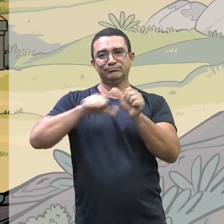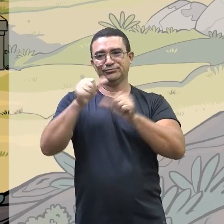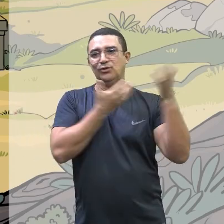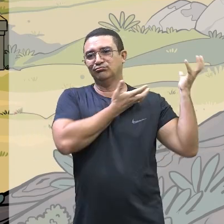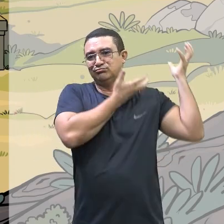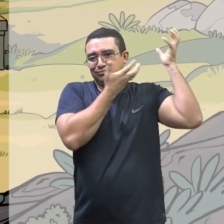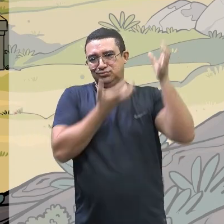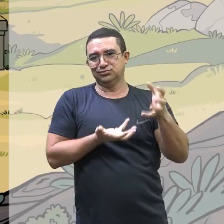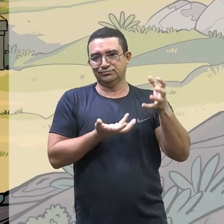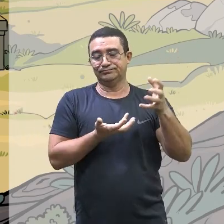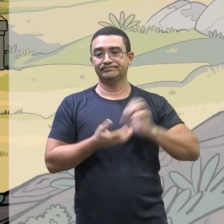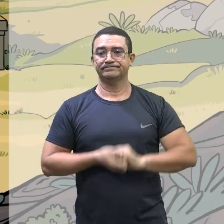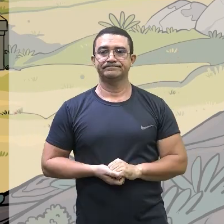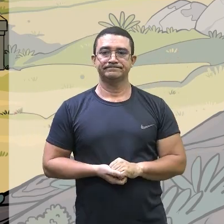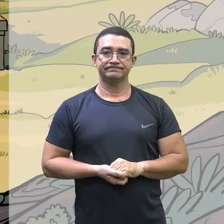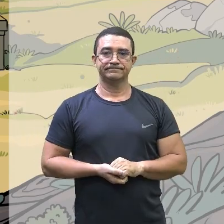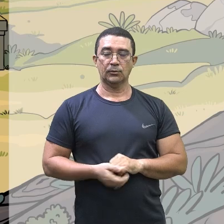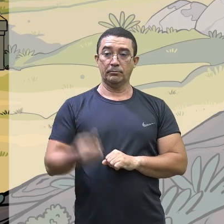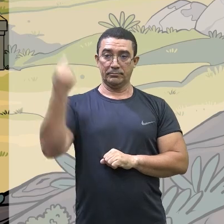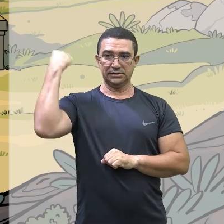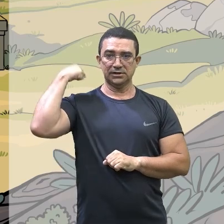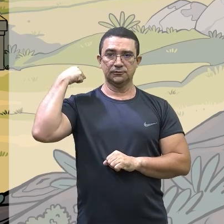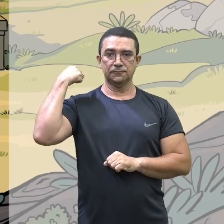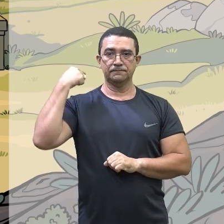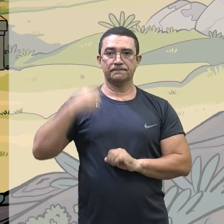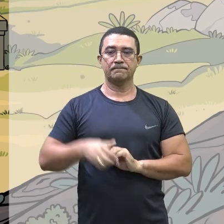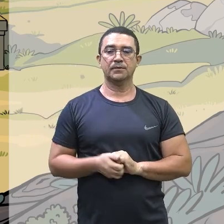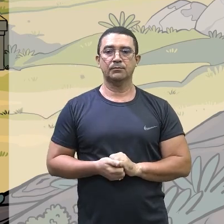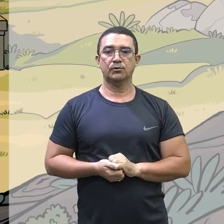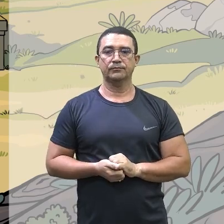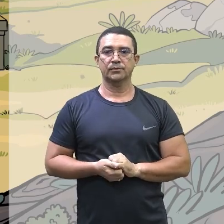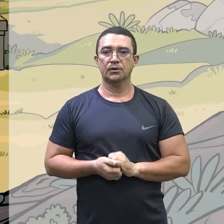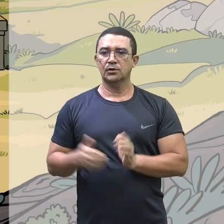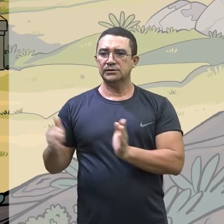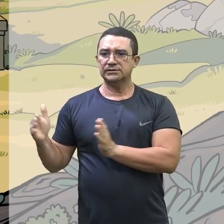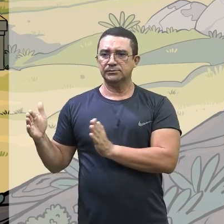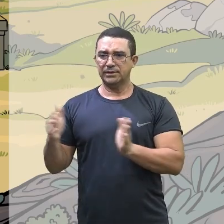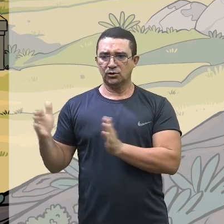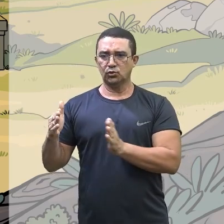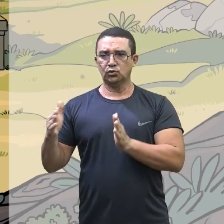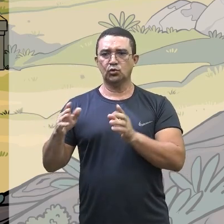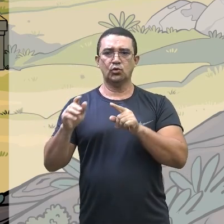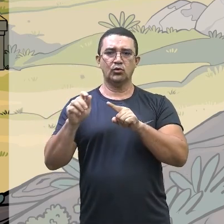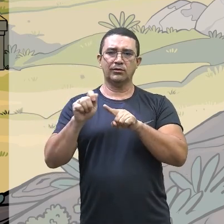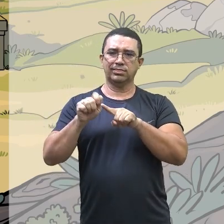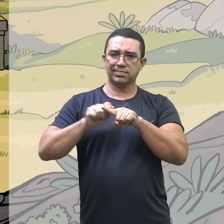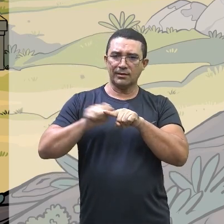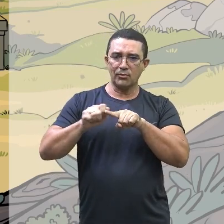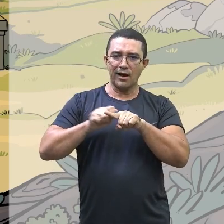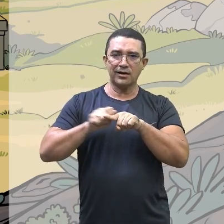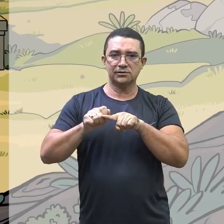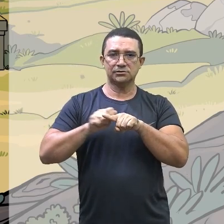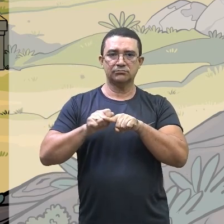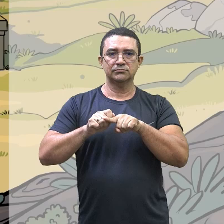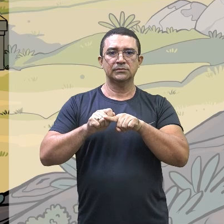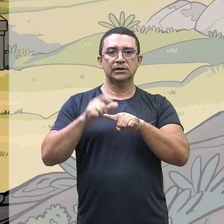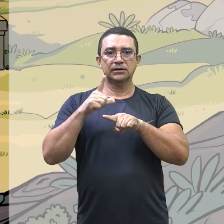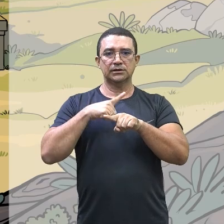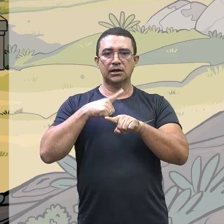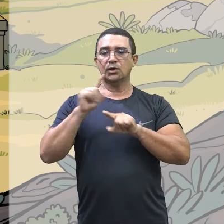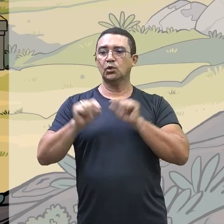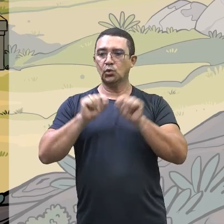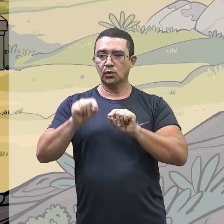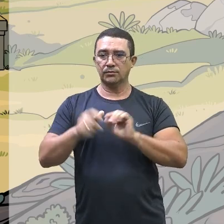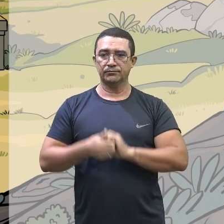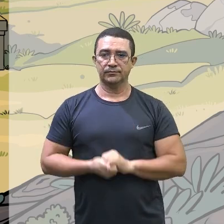que o ciclo da borracha está voltando na Amazônia, certo? Isso até porque ele estudos, né,